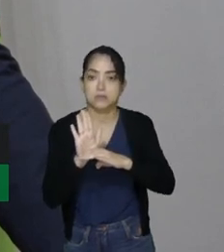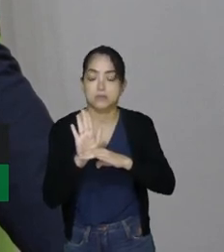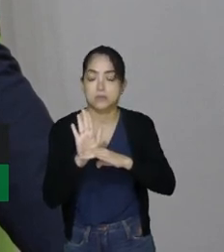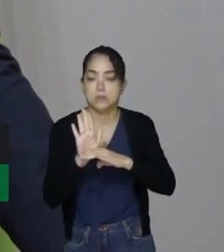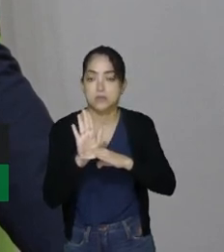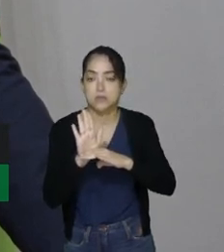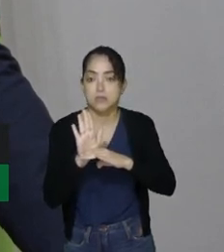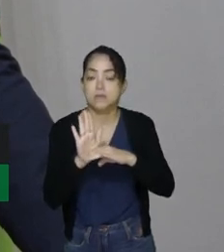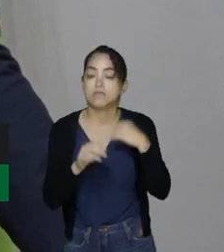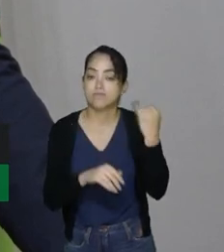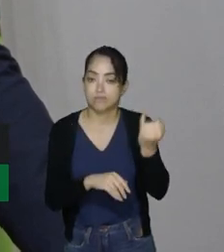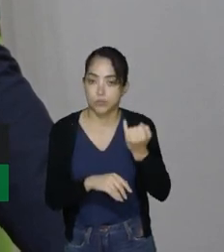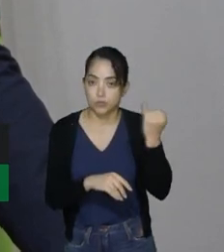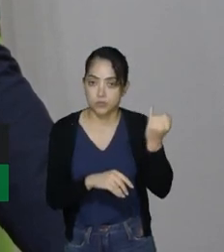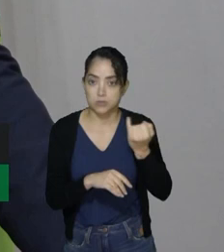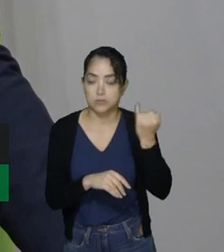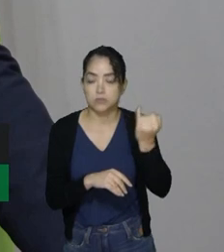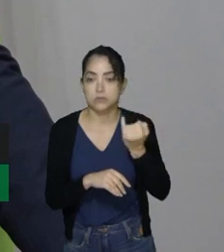muito importantes.